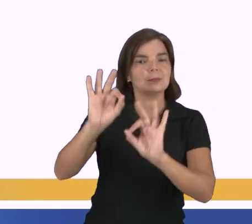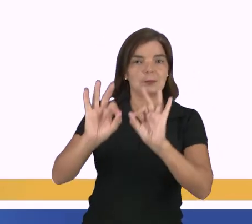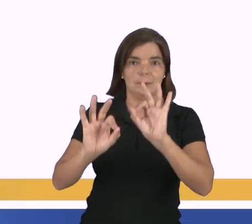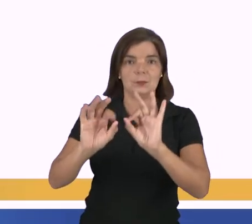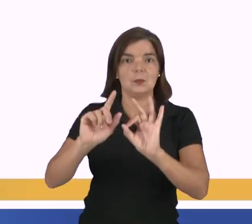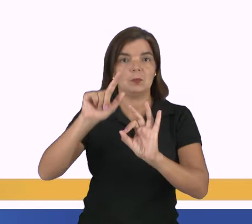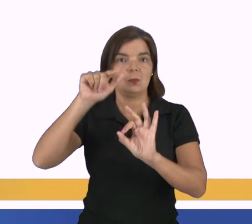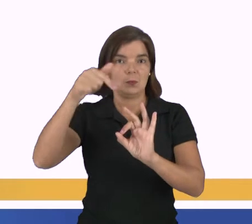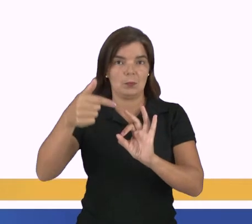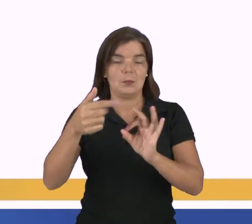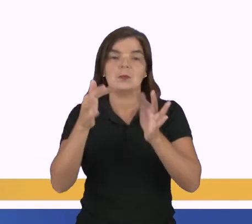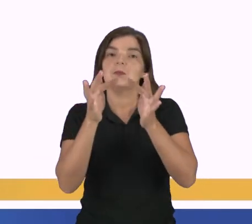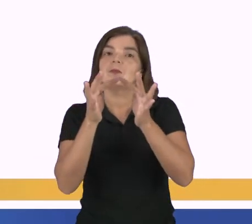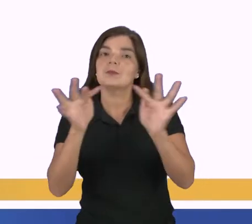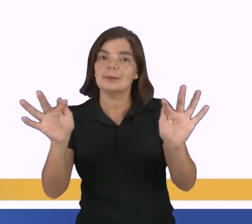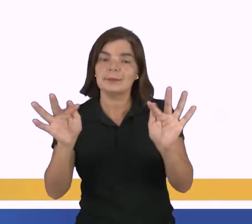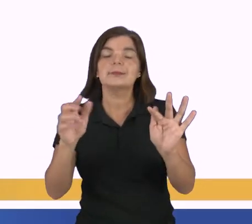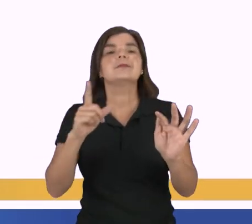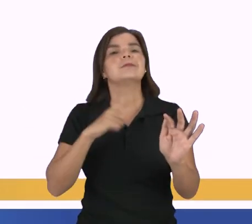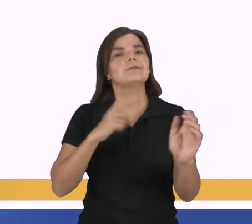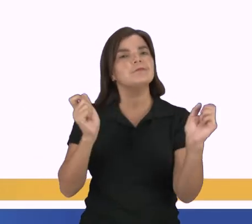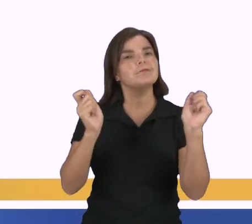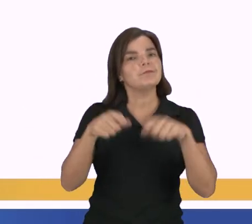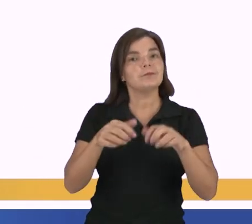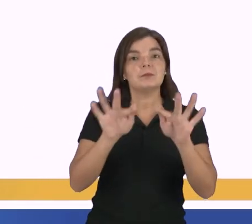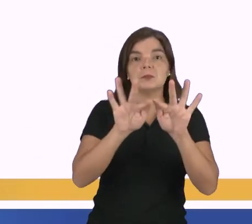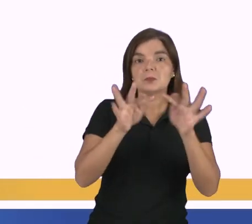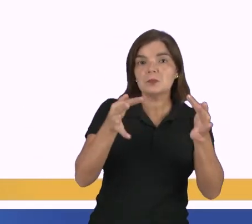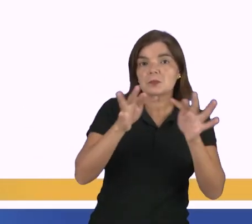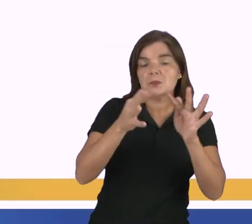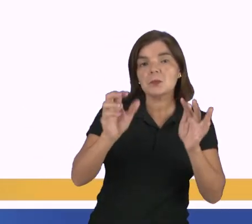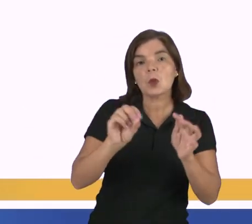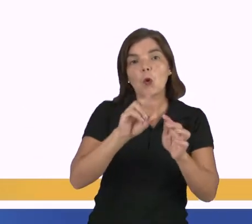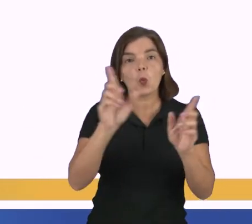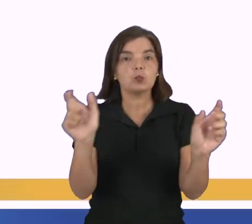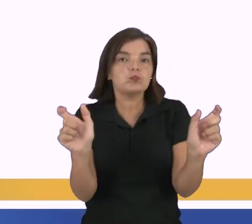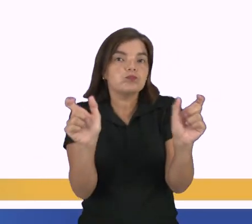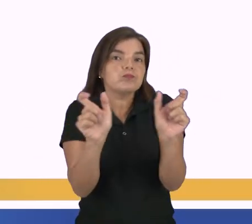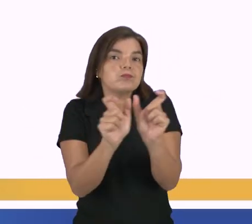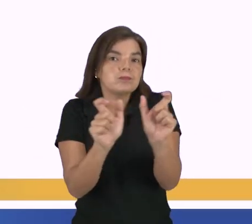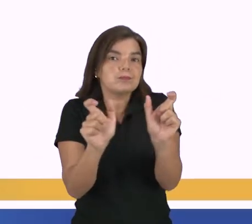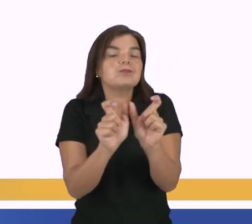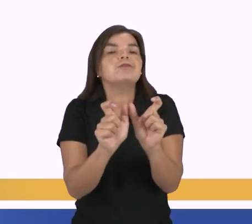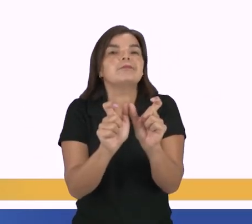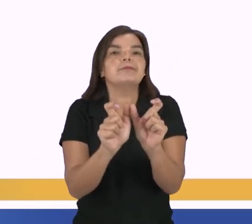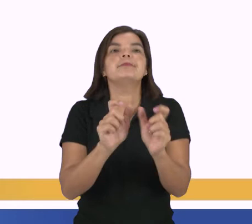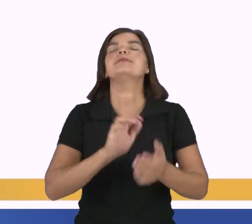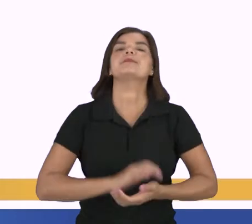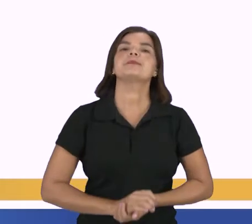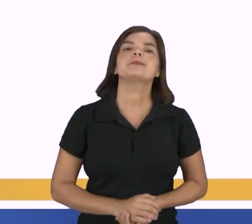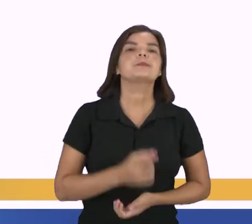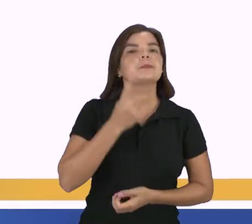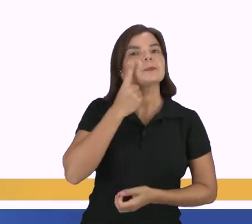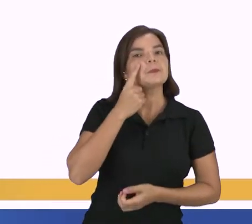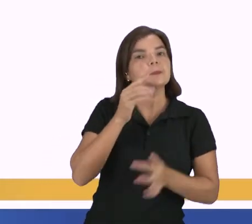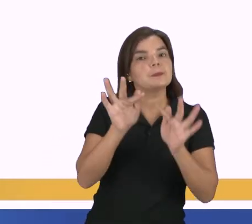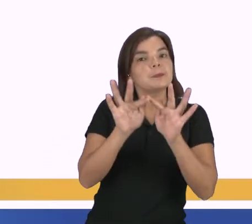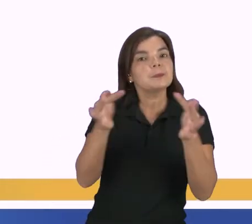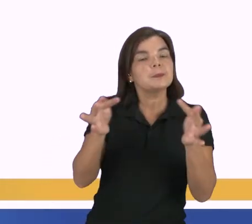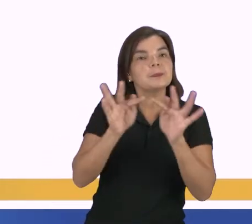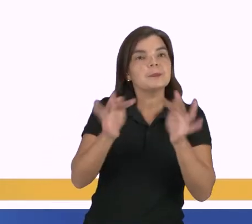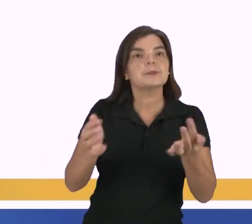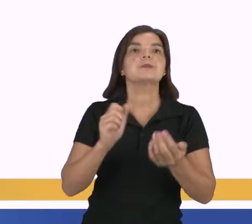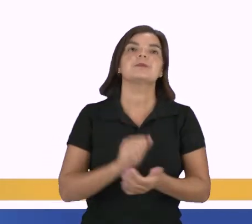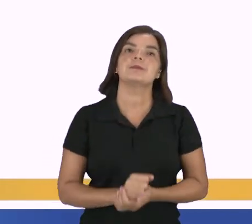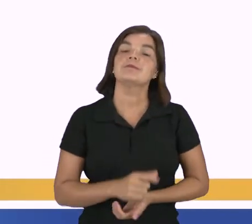mais orações. Período pode ser simples ou pode ser composto, tá bom? Então vamos ver o período simples.